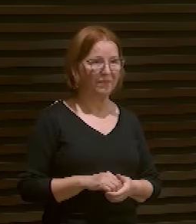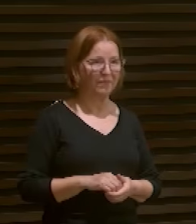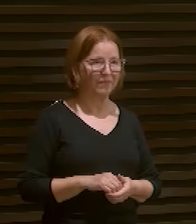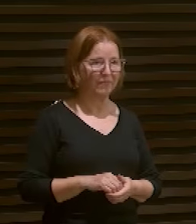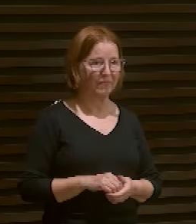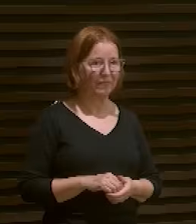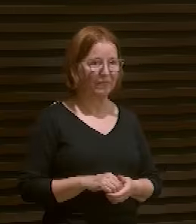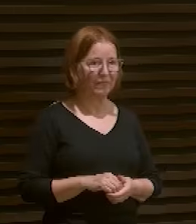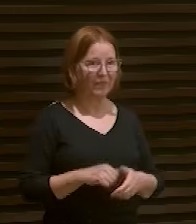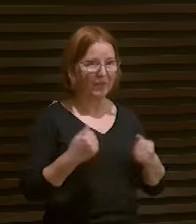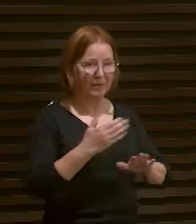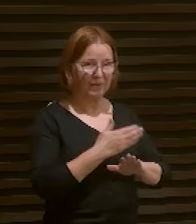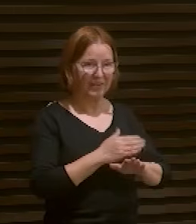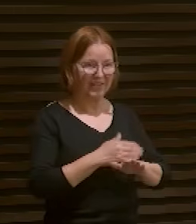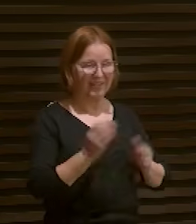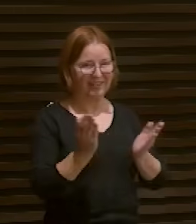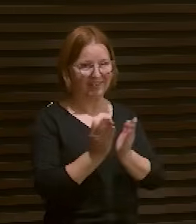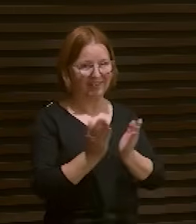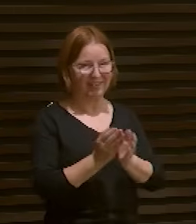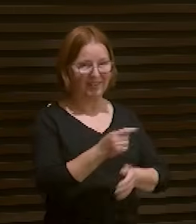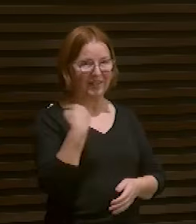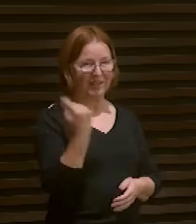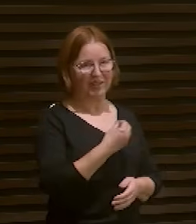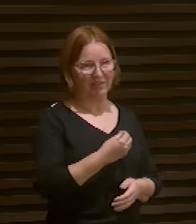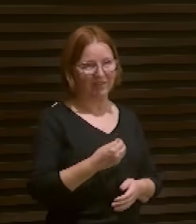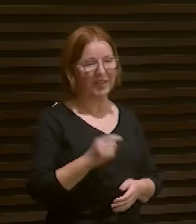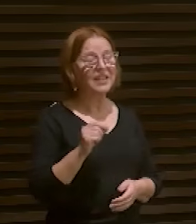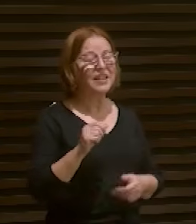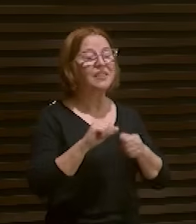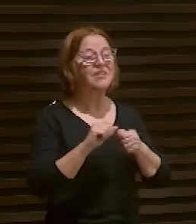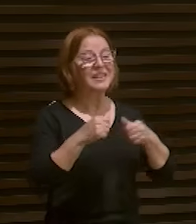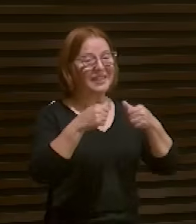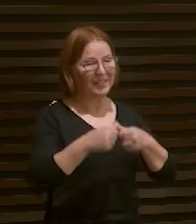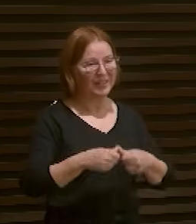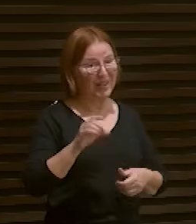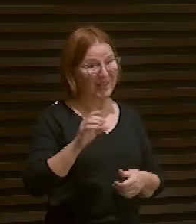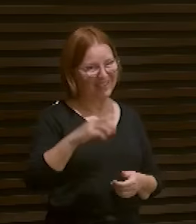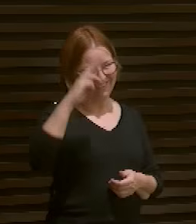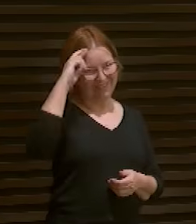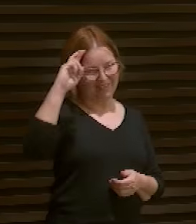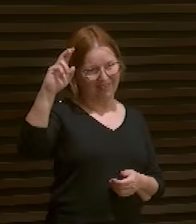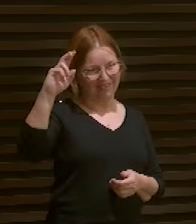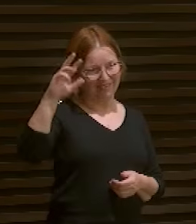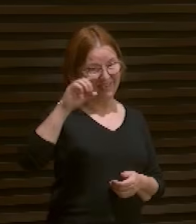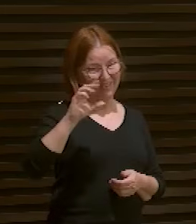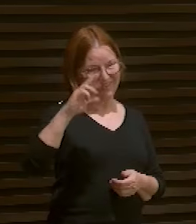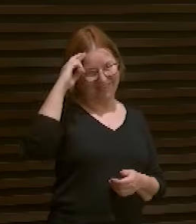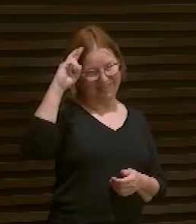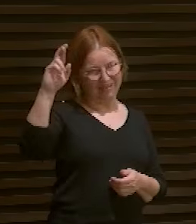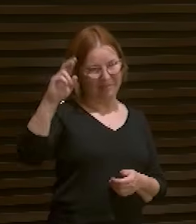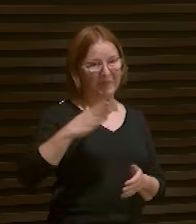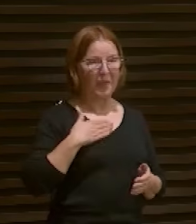Nós precisamos da prática desse cristianismo na nossa vida. E quem faz isso, meu querido, é só o Senhor. É só Ele. A